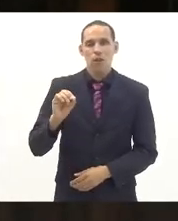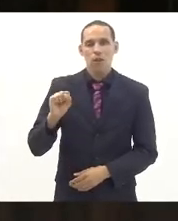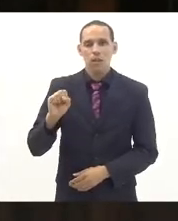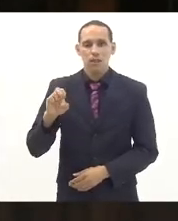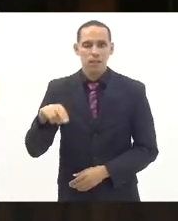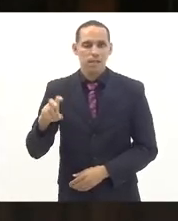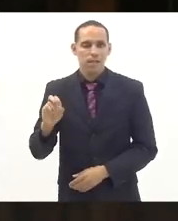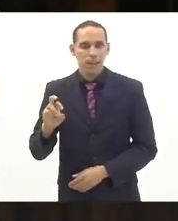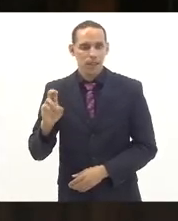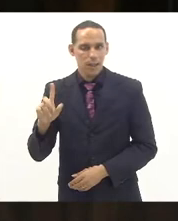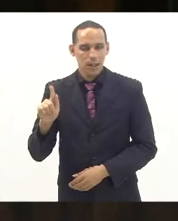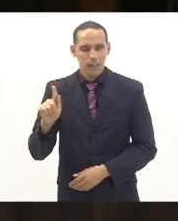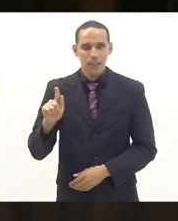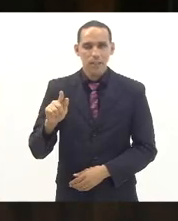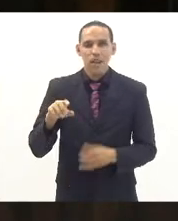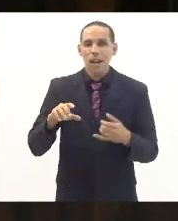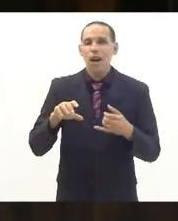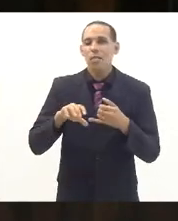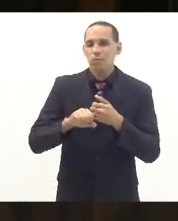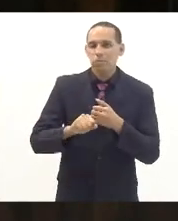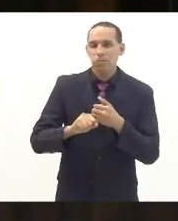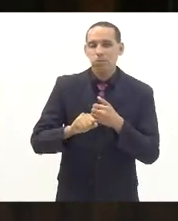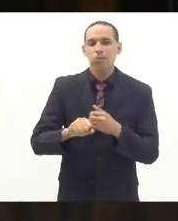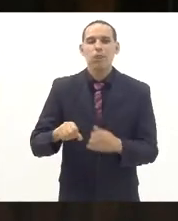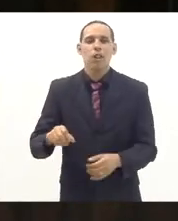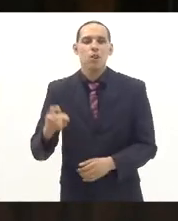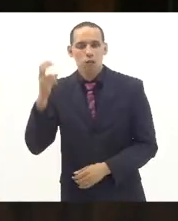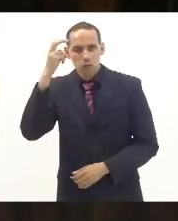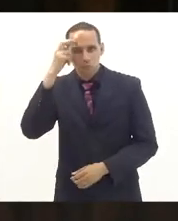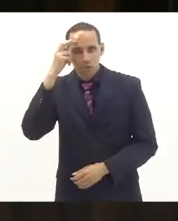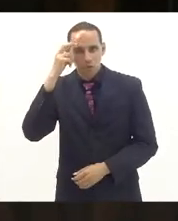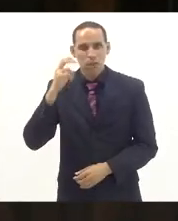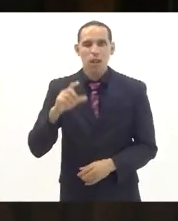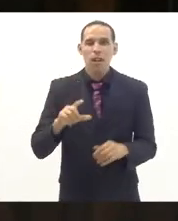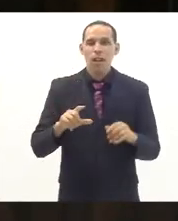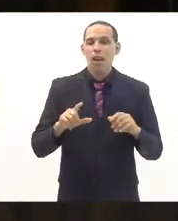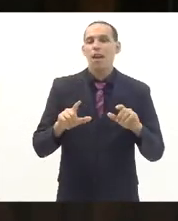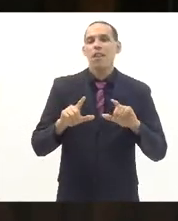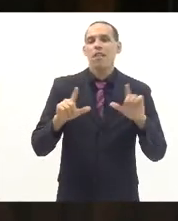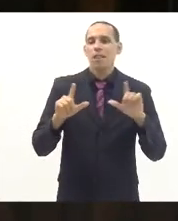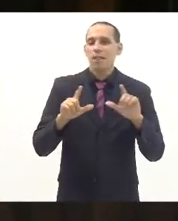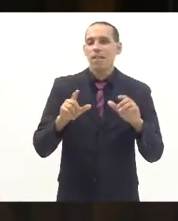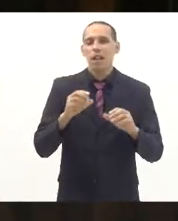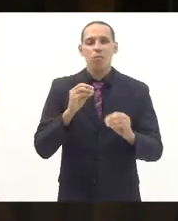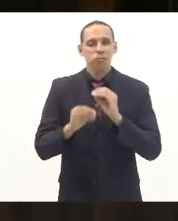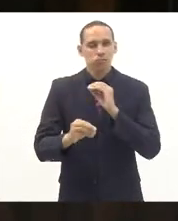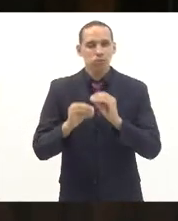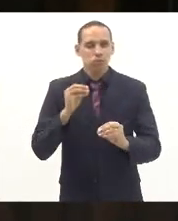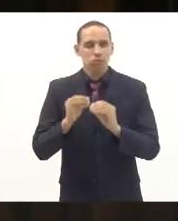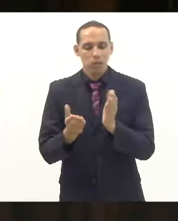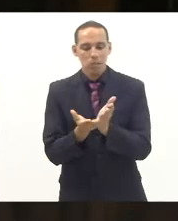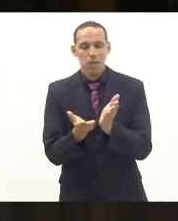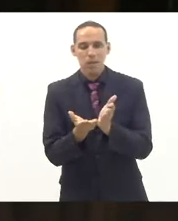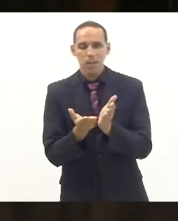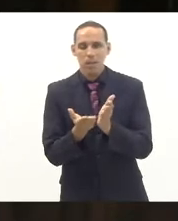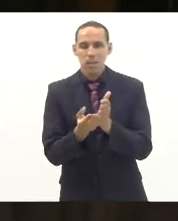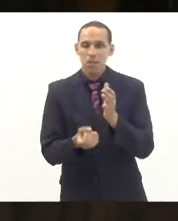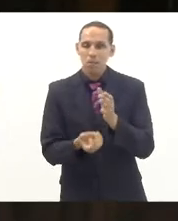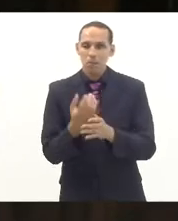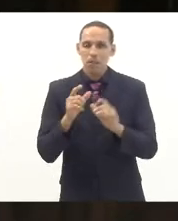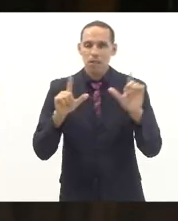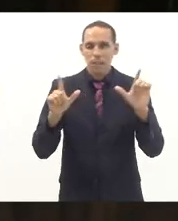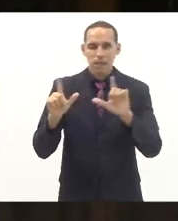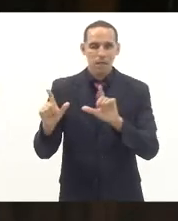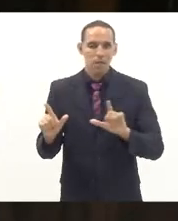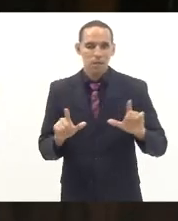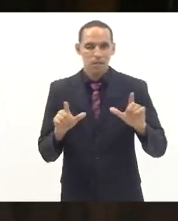declara patrimônio cultural de natureza imaterial do Estado do Rio de Janeiro aos tele novelas bíblicas produzidas pelas emissoras